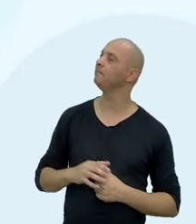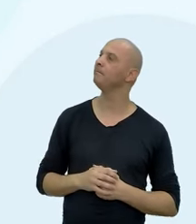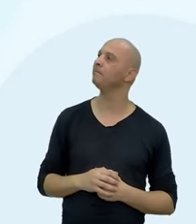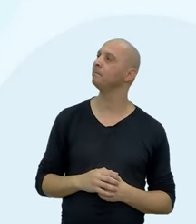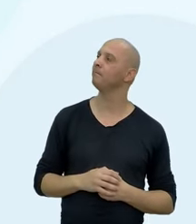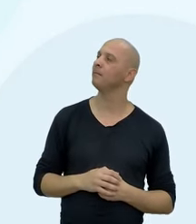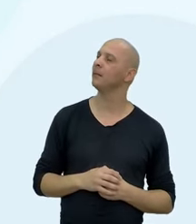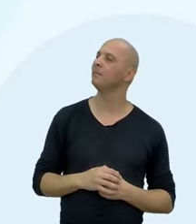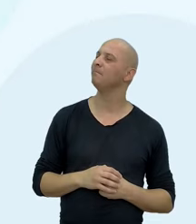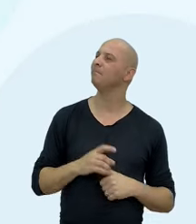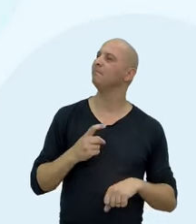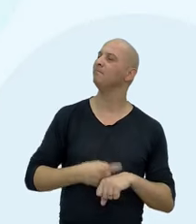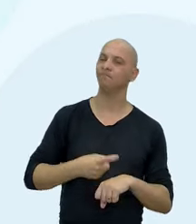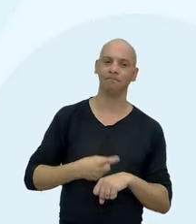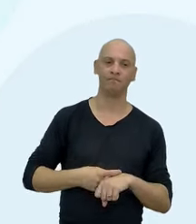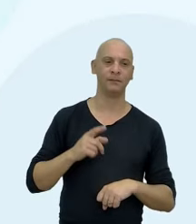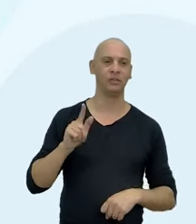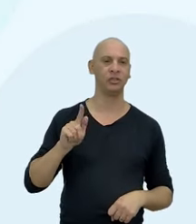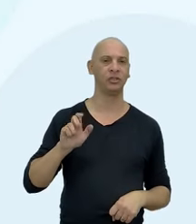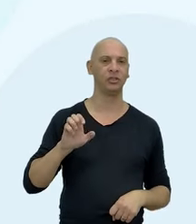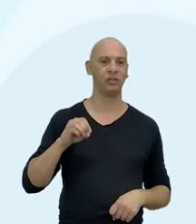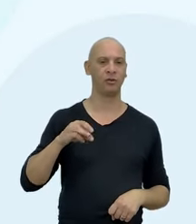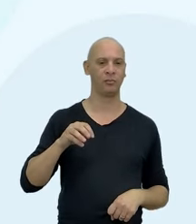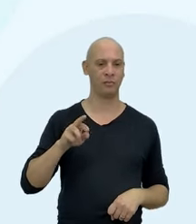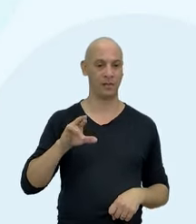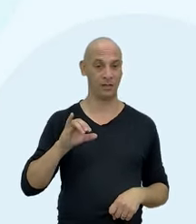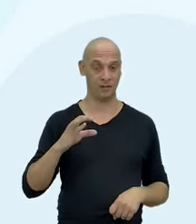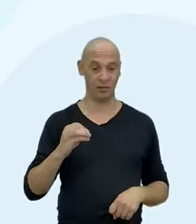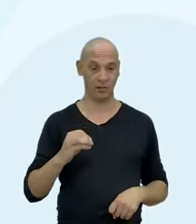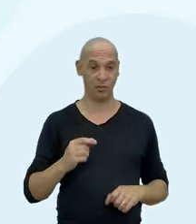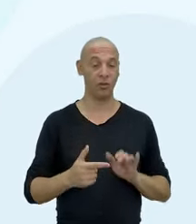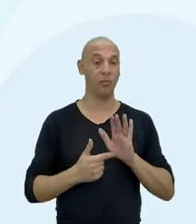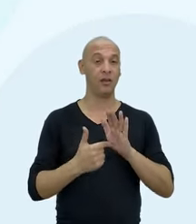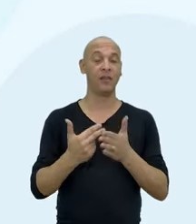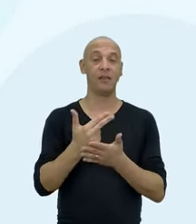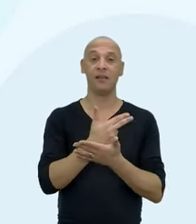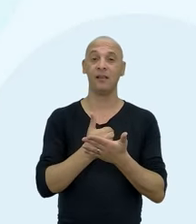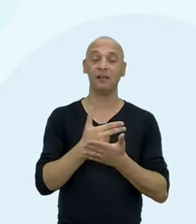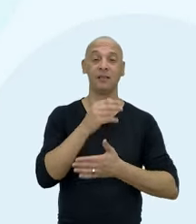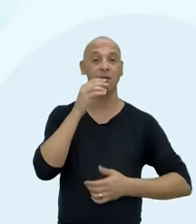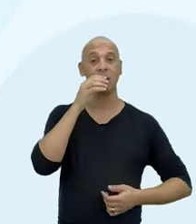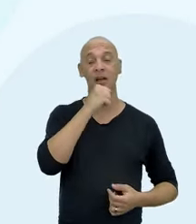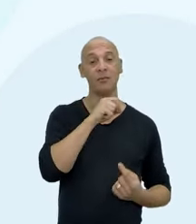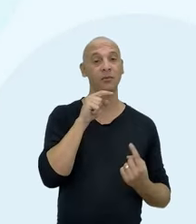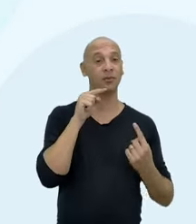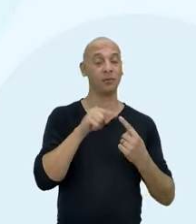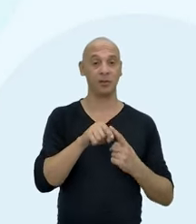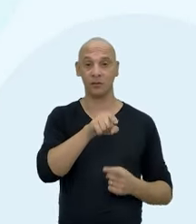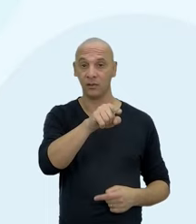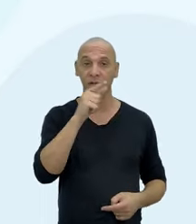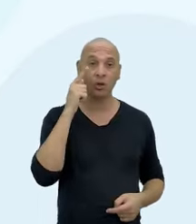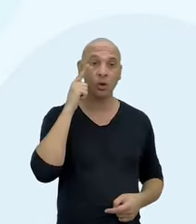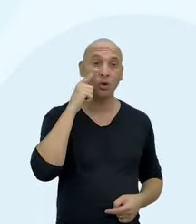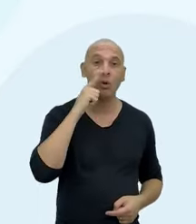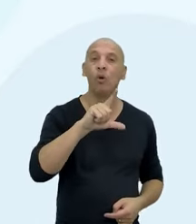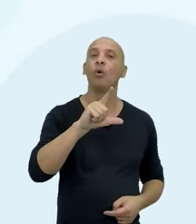o falando e sólidos geométricos então a gente falar também mostrar a desenhar rapidamente a nossa ideia é que você consiga fazer numa forma